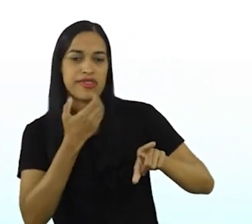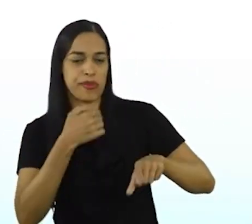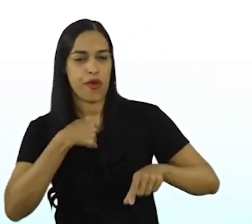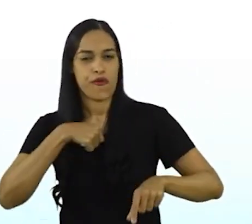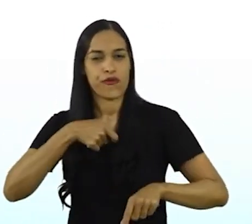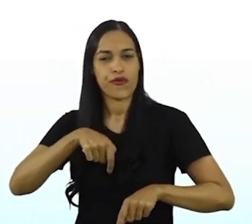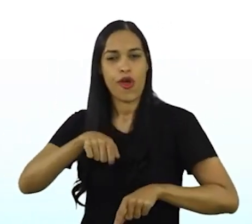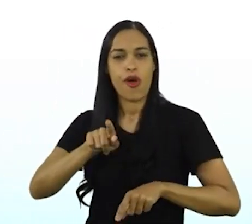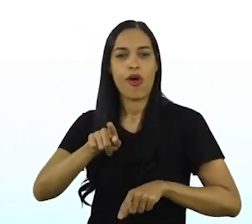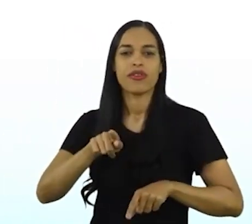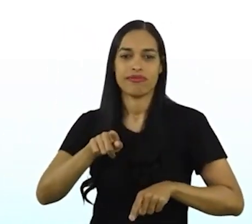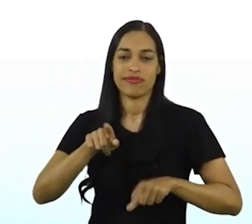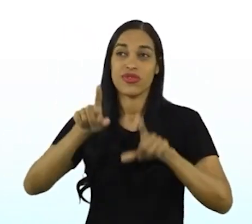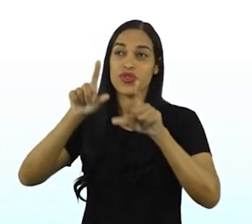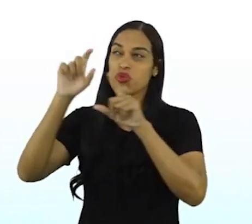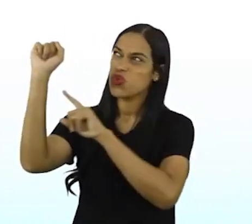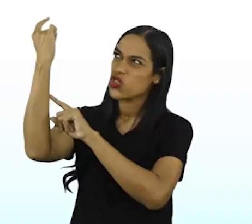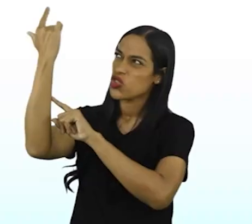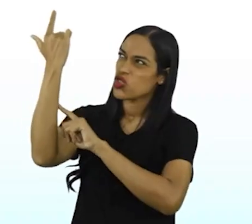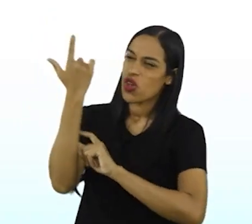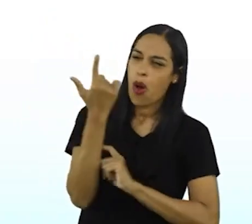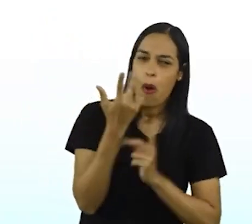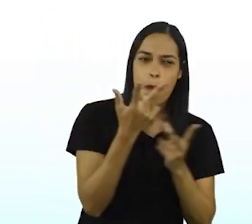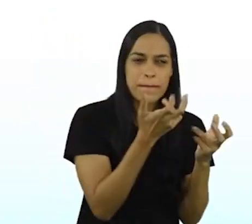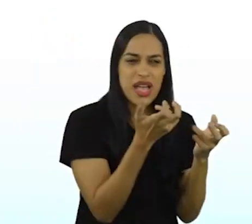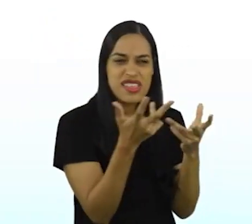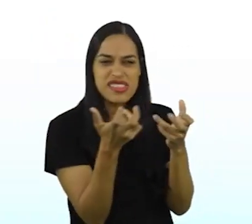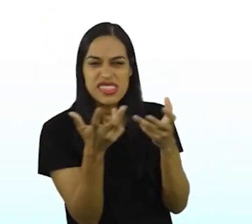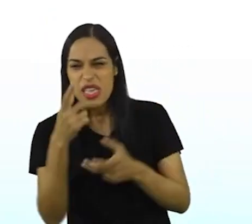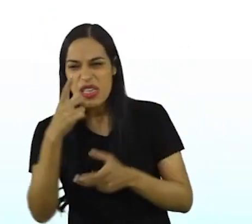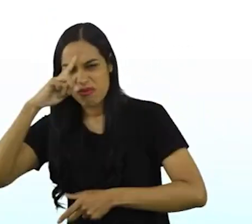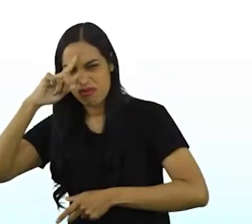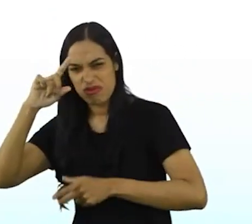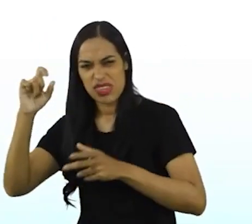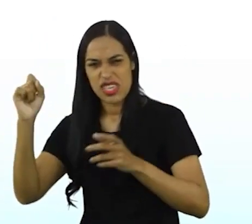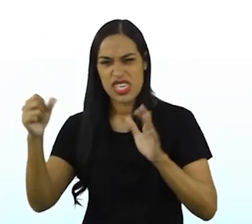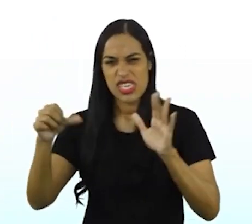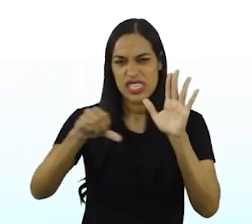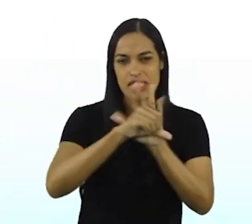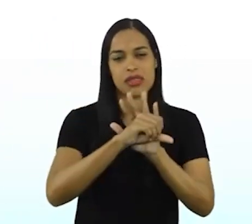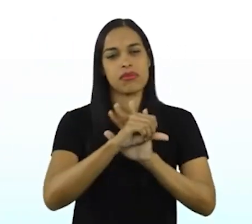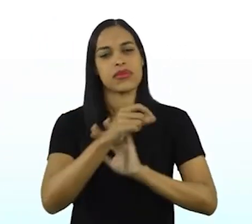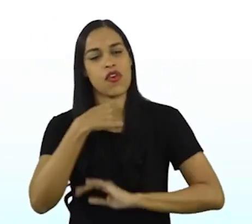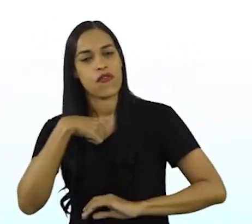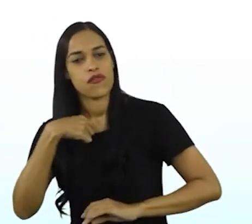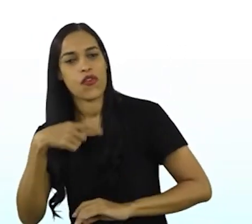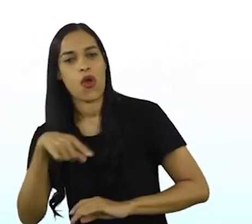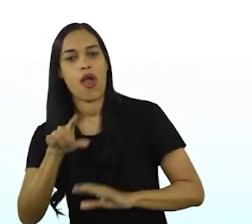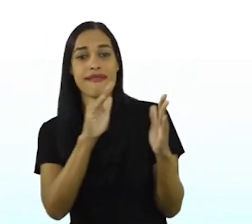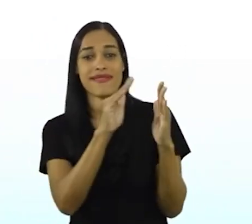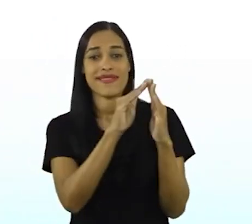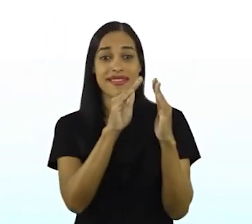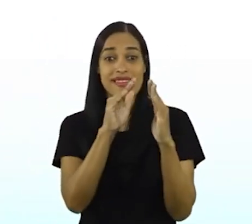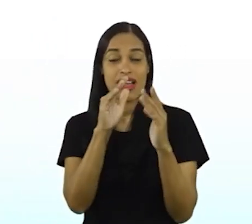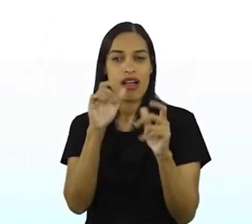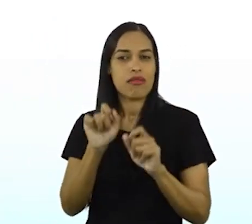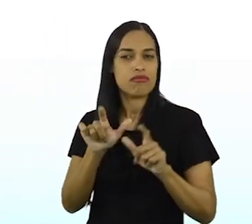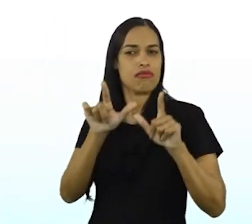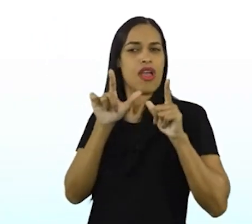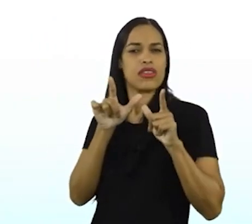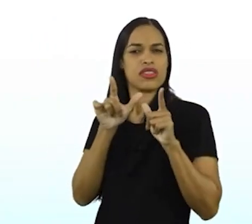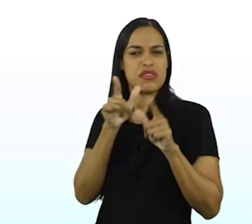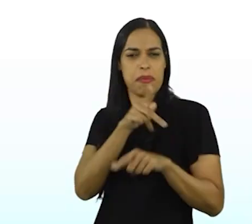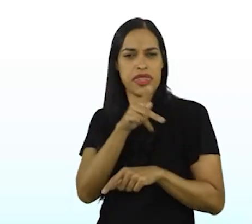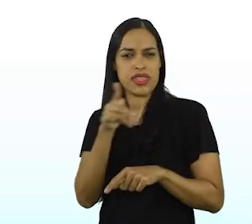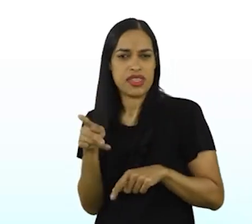se reparte em crimes, espaçonave guerrilhas, em cardinales bonitas eu vou. Em caras de presidentes, em grandes